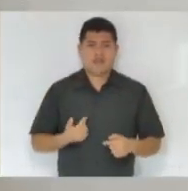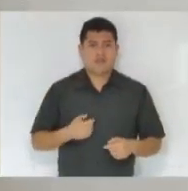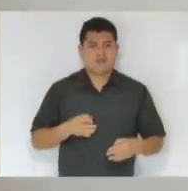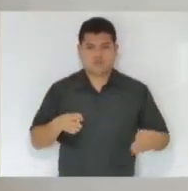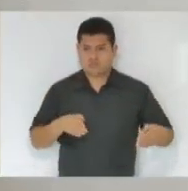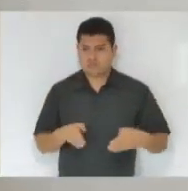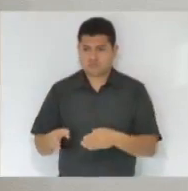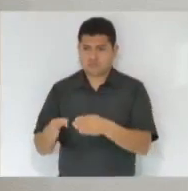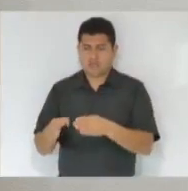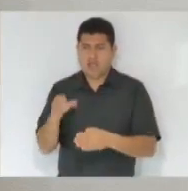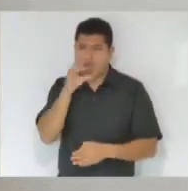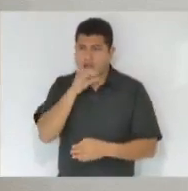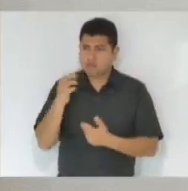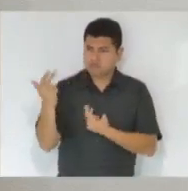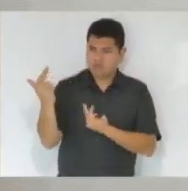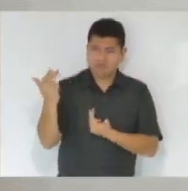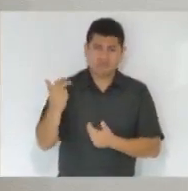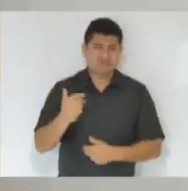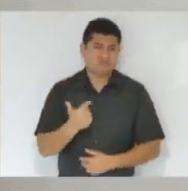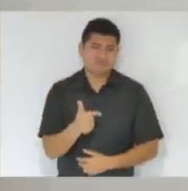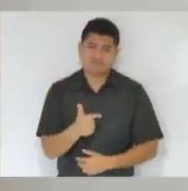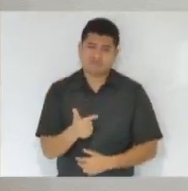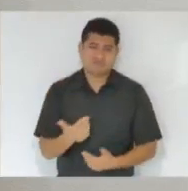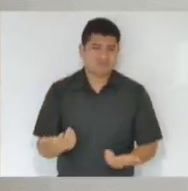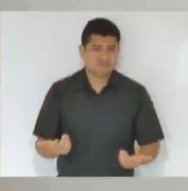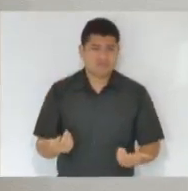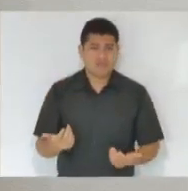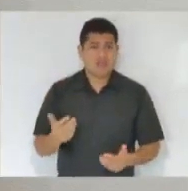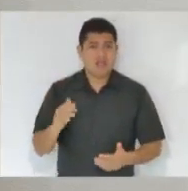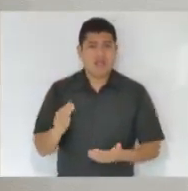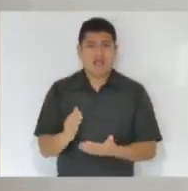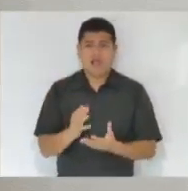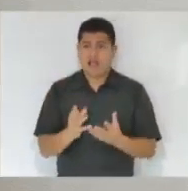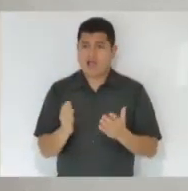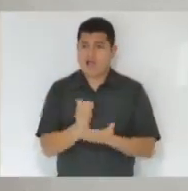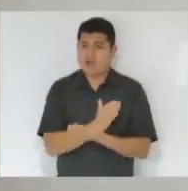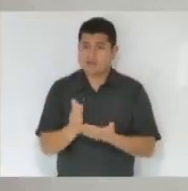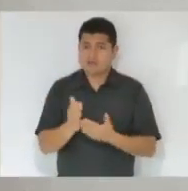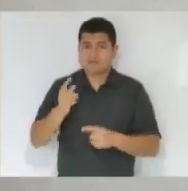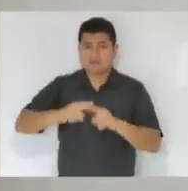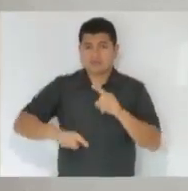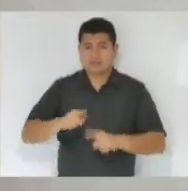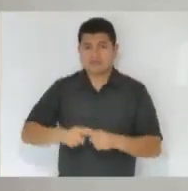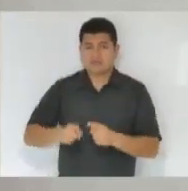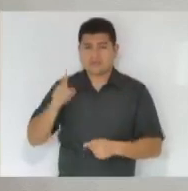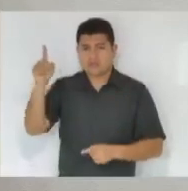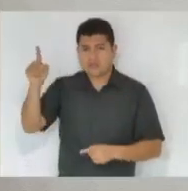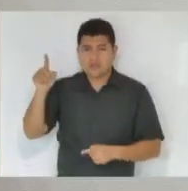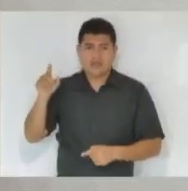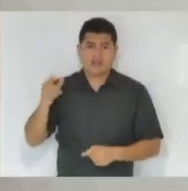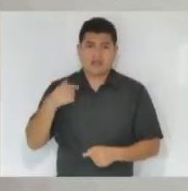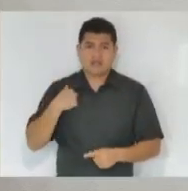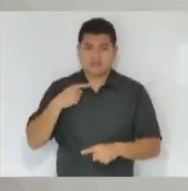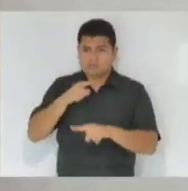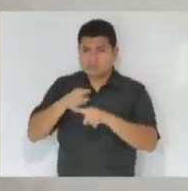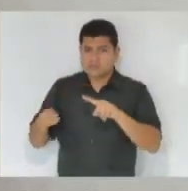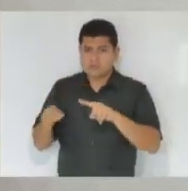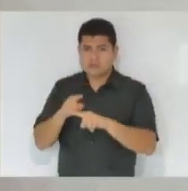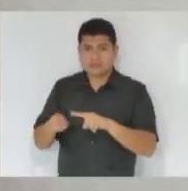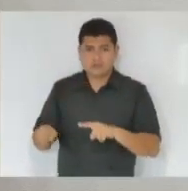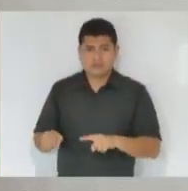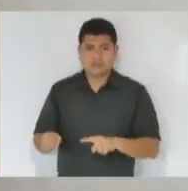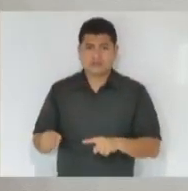mesma velocidade no Brasil. Muitas vezes, produtos que são autorizados lá fora, já